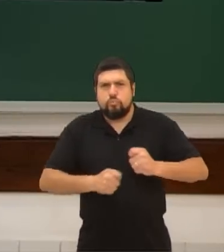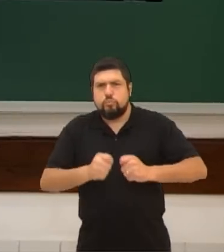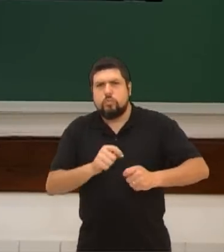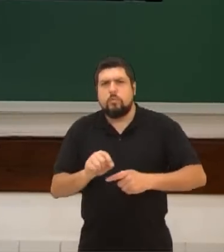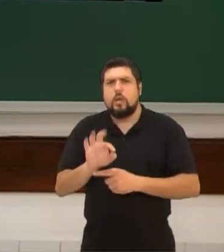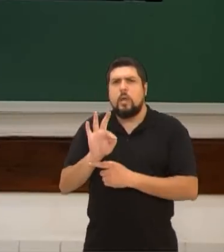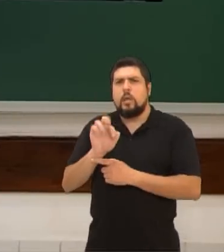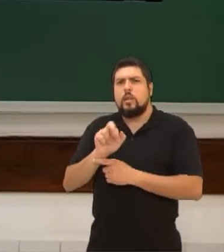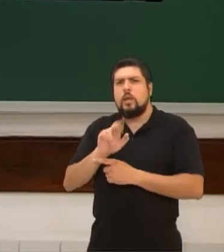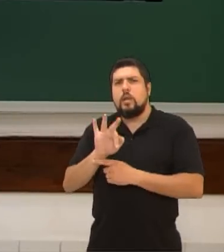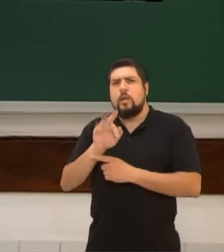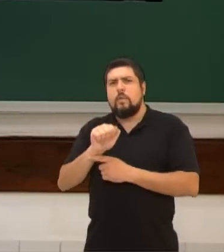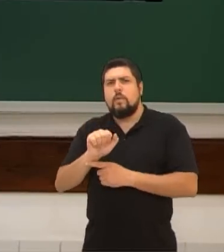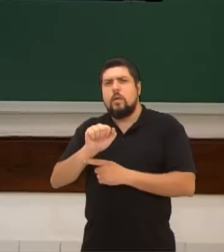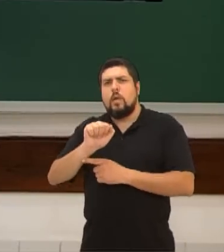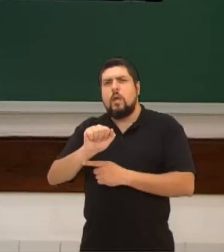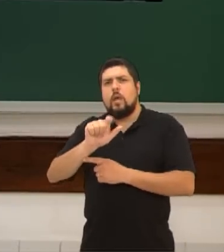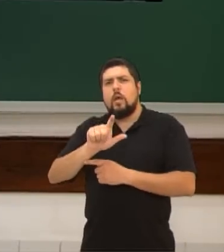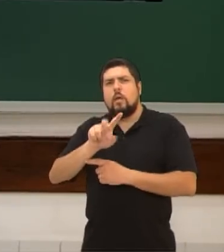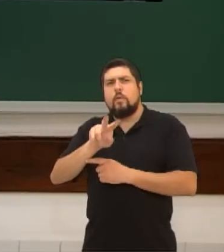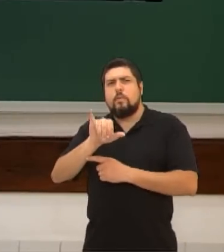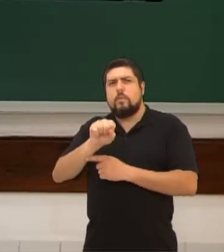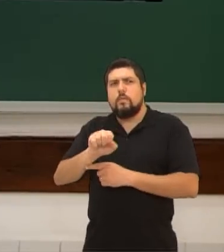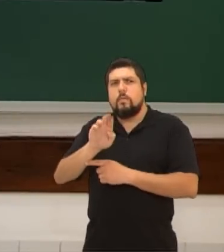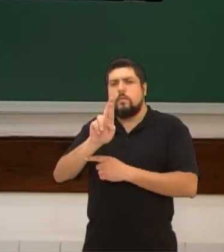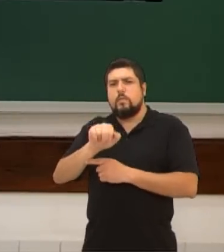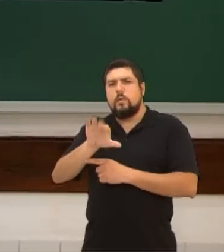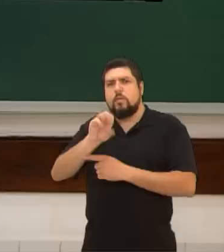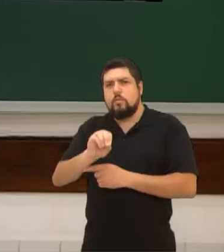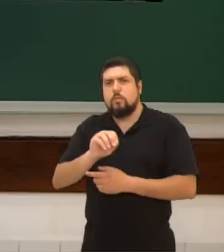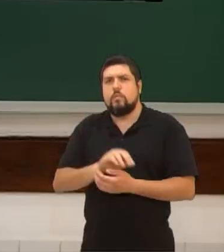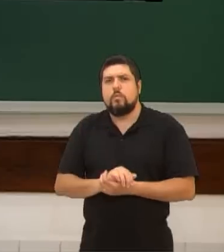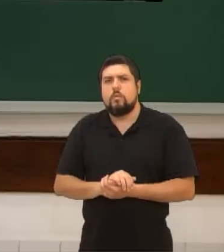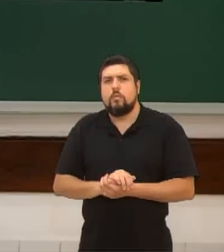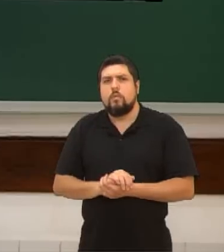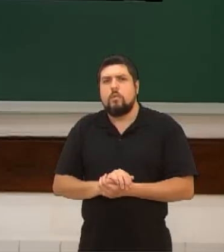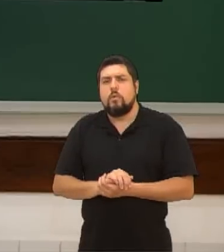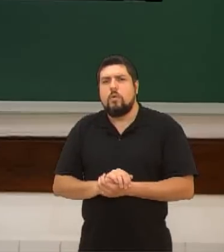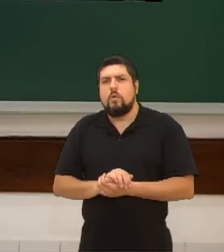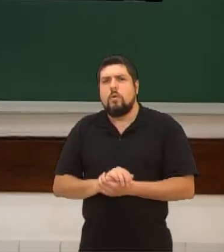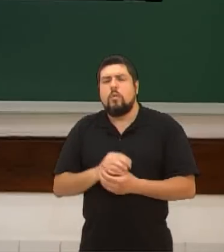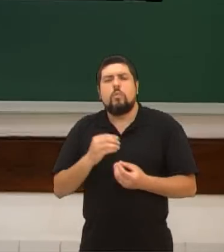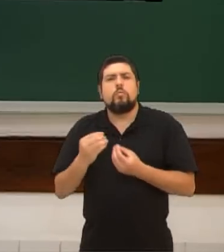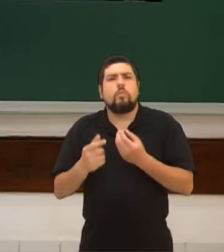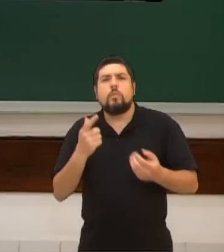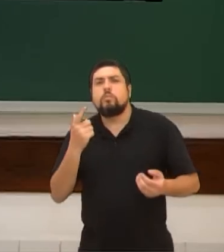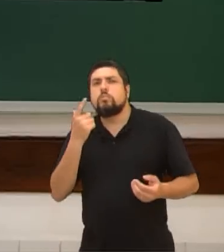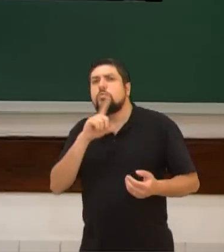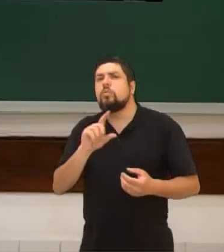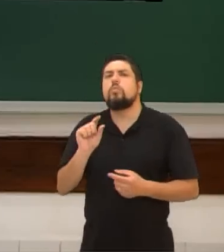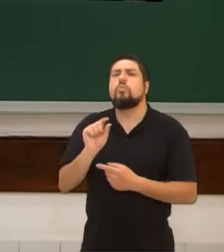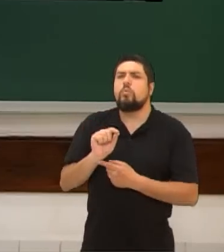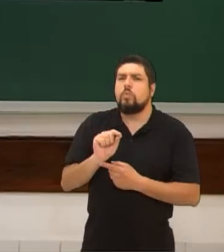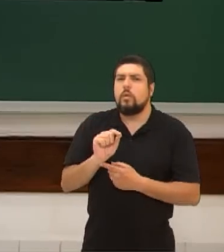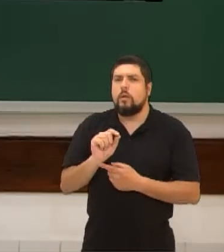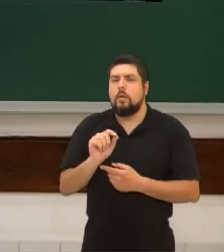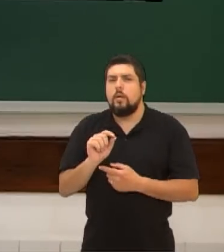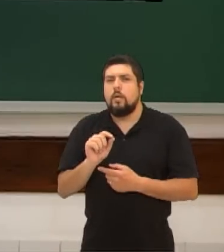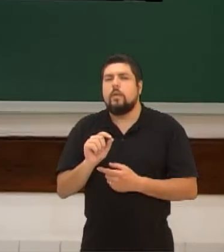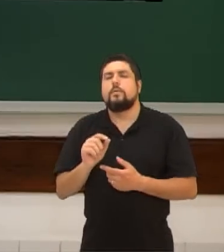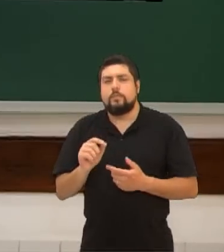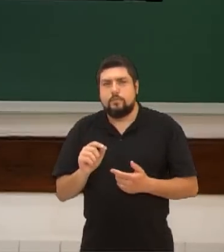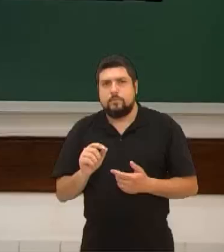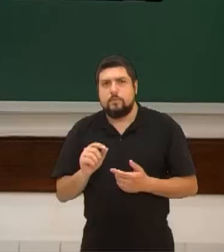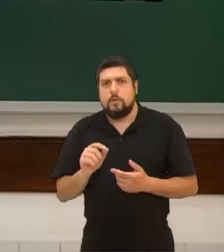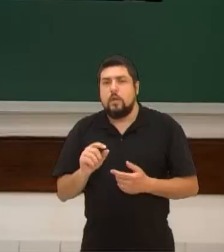aplicação da tarifa Alves Branco? Tarifa que a gente acabou de ver. Quais foram os resultados dessa tarifa? Pega o seu caderno, vamos